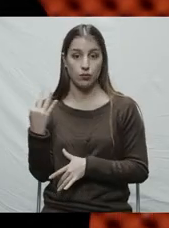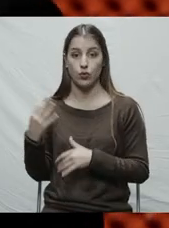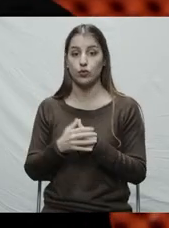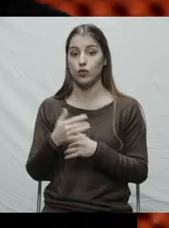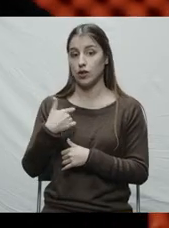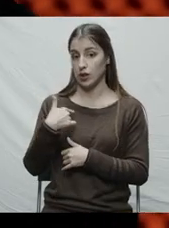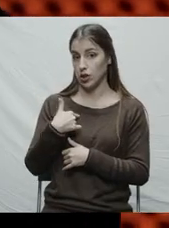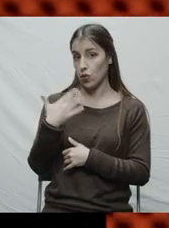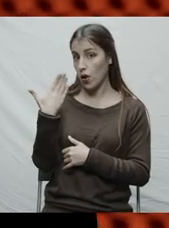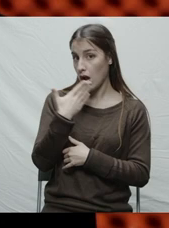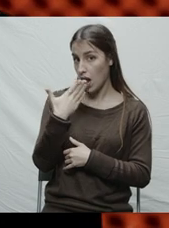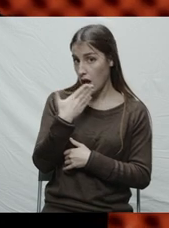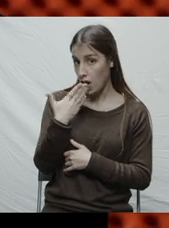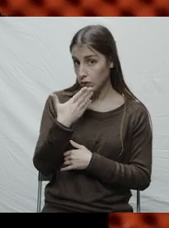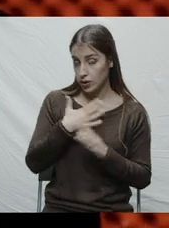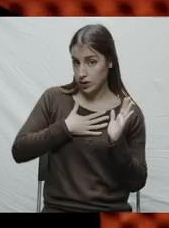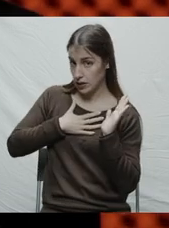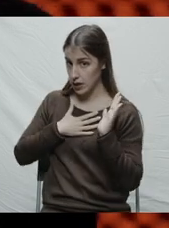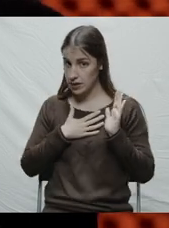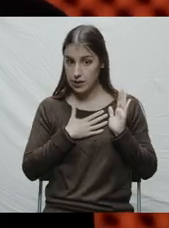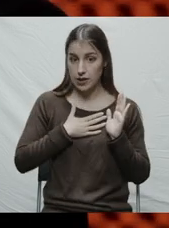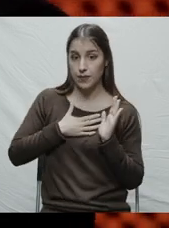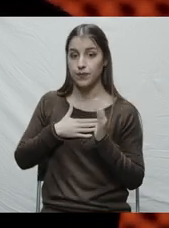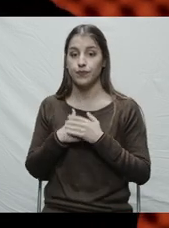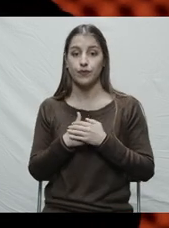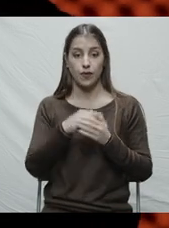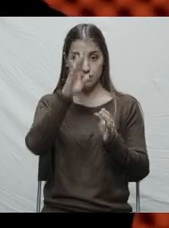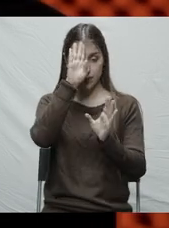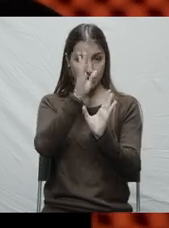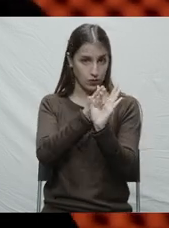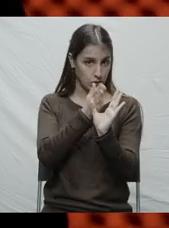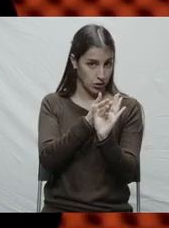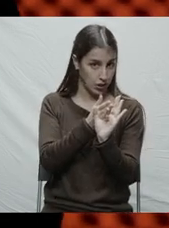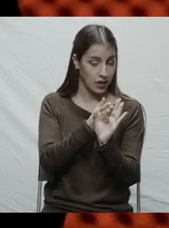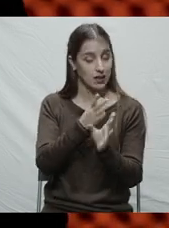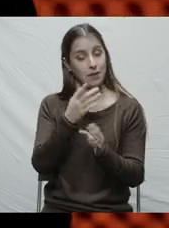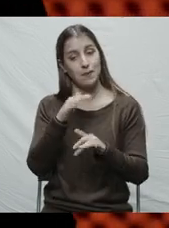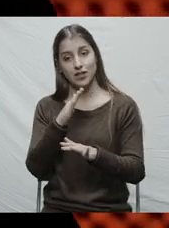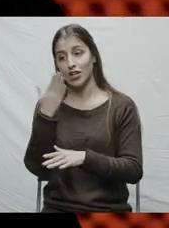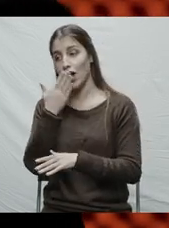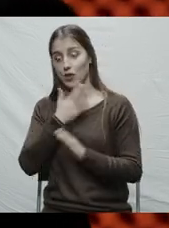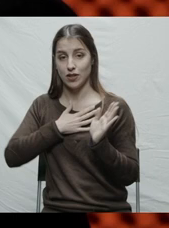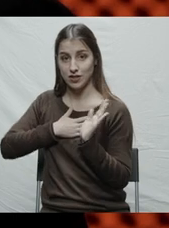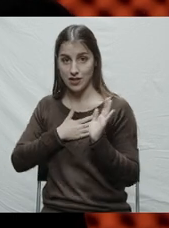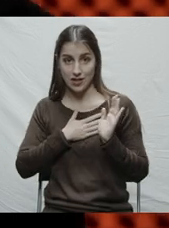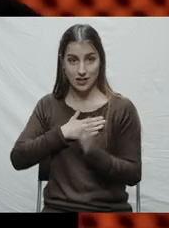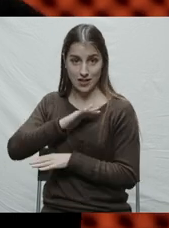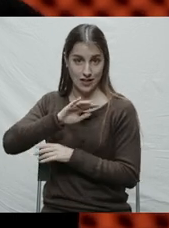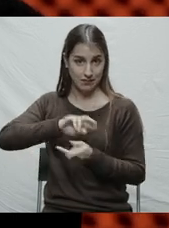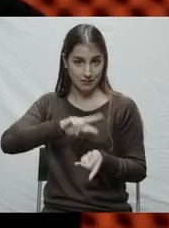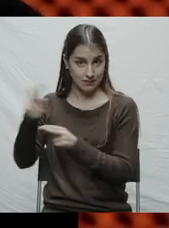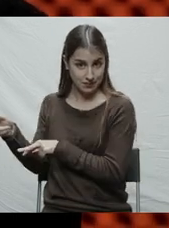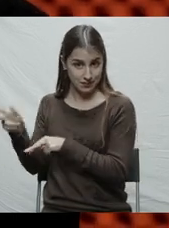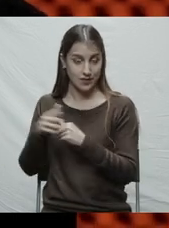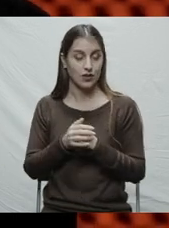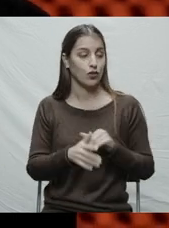aulas de dança no Ginasiano. No Ginasiano. Sim, ia para lá, enquanto fazia aulas de Psicologia, ia todos os dias fazer aulas de dança. Fugias um bocado à rotina